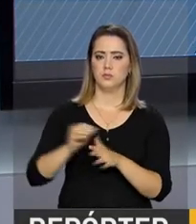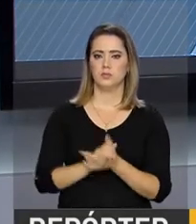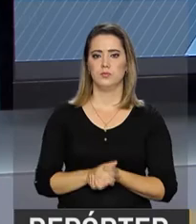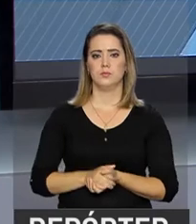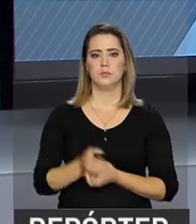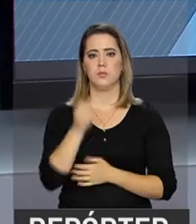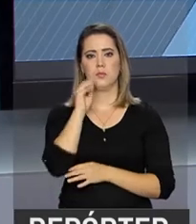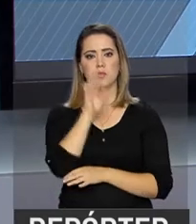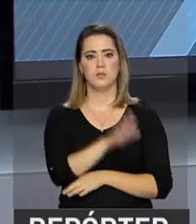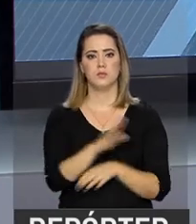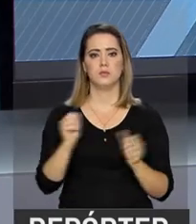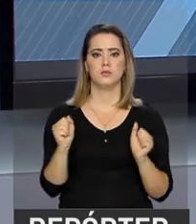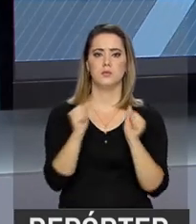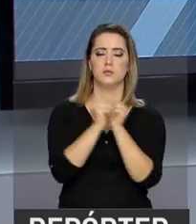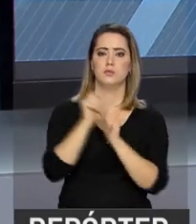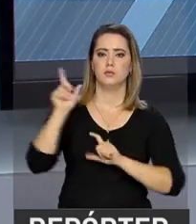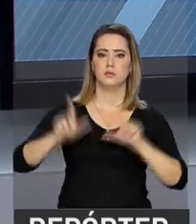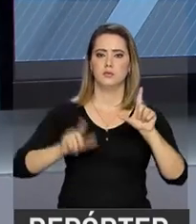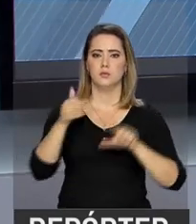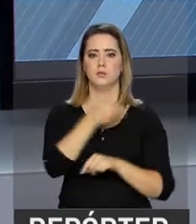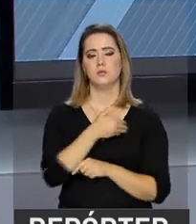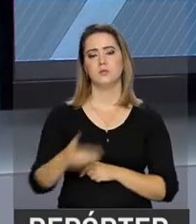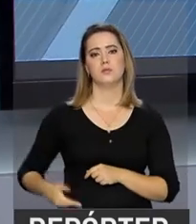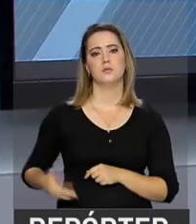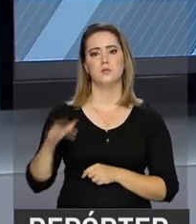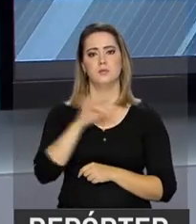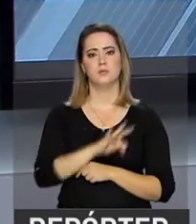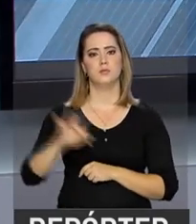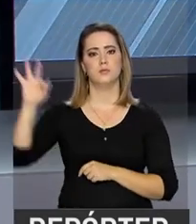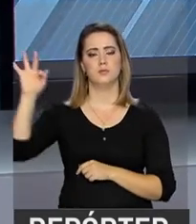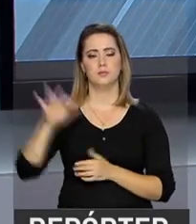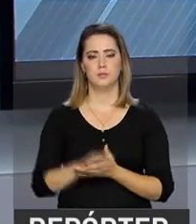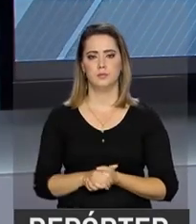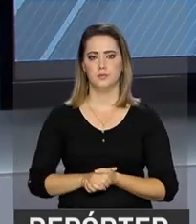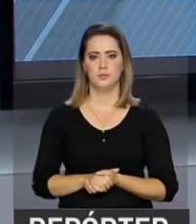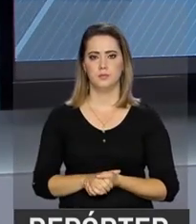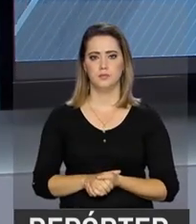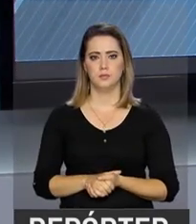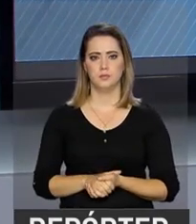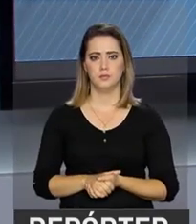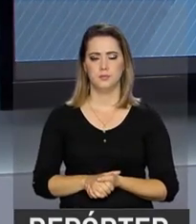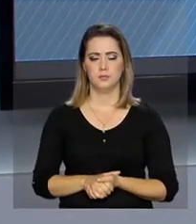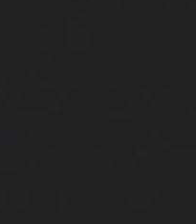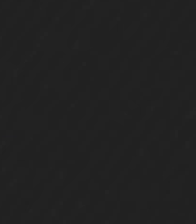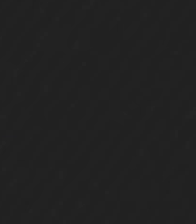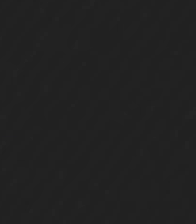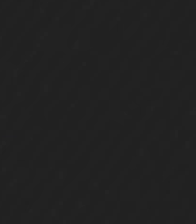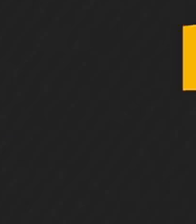informações uma boa tarde pra você e continue com a gente na nbr a tv do governo federal